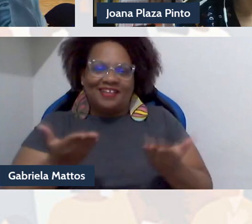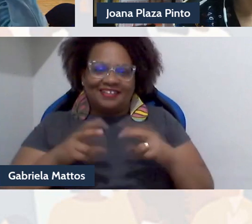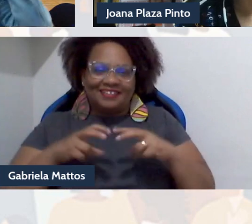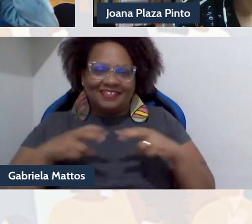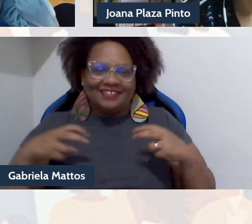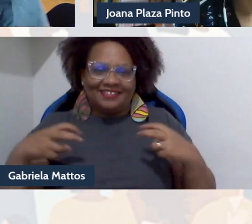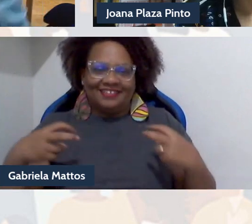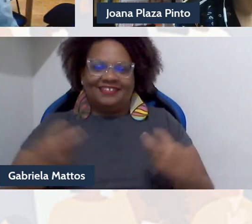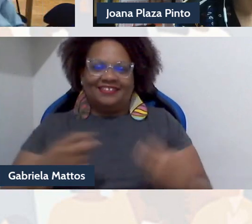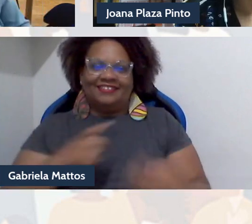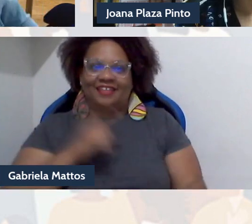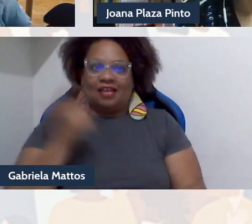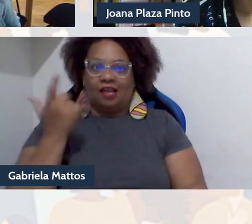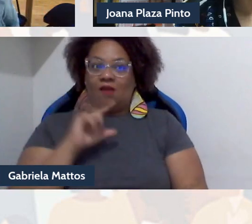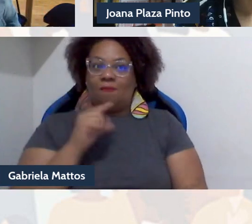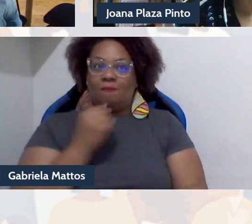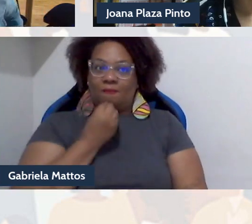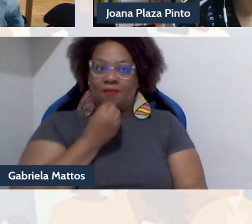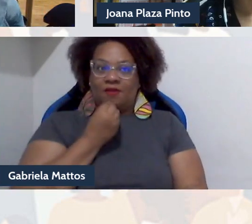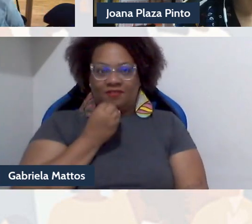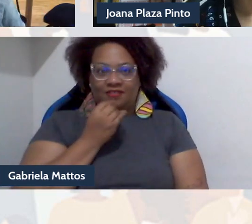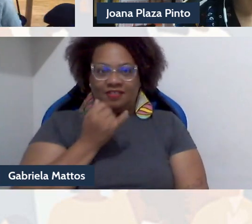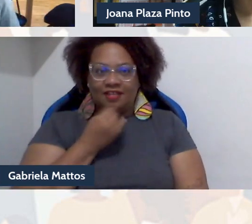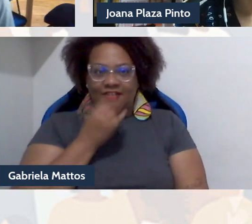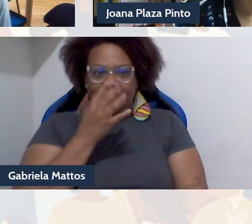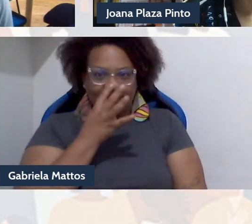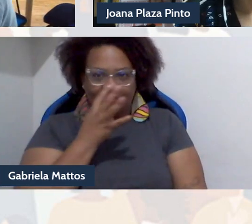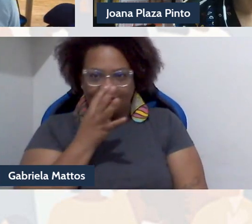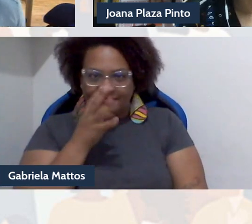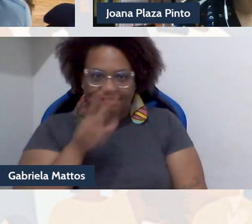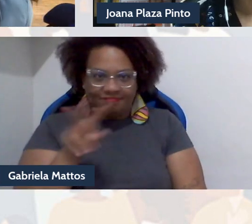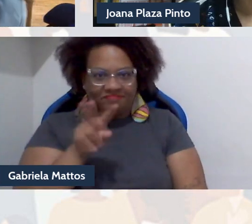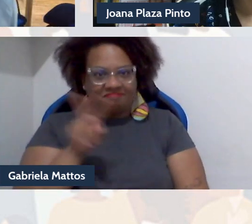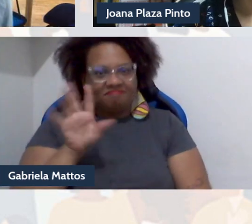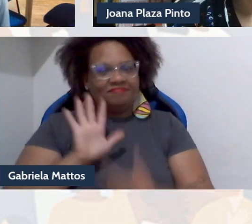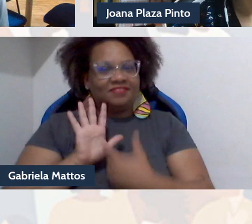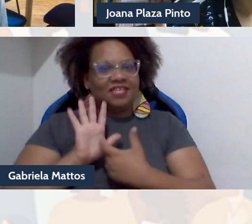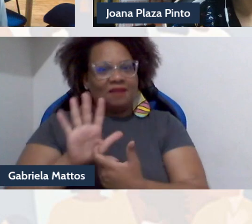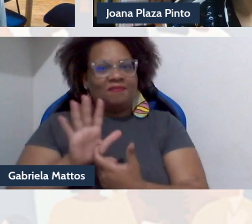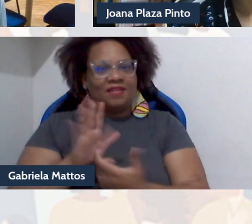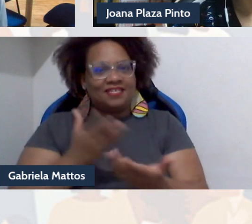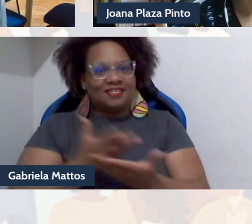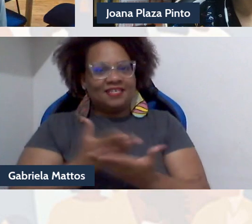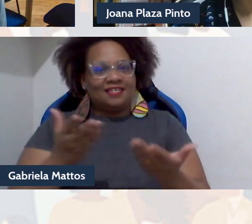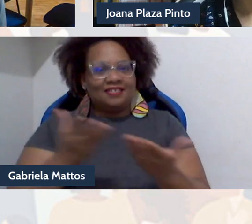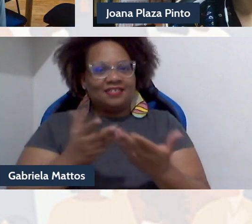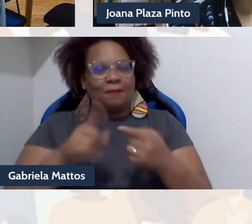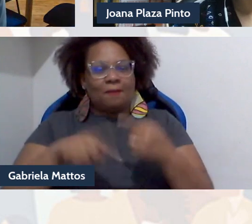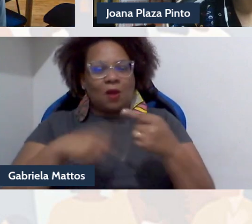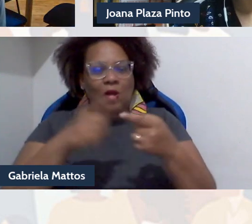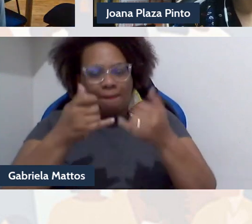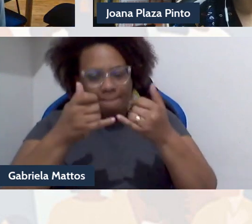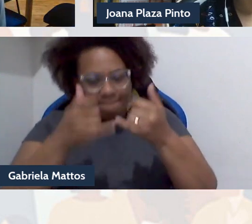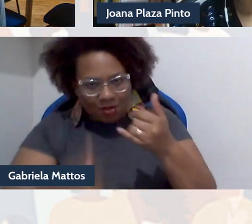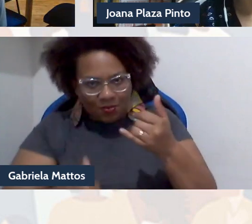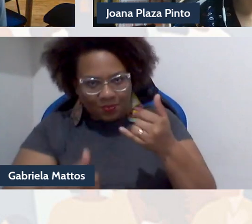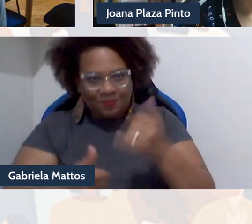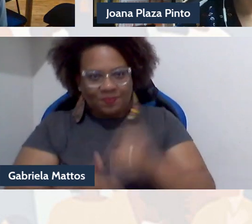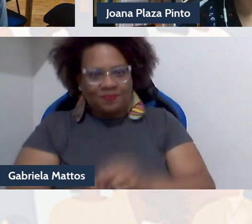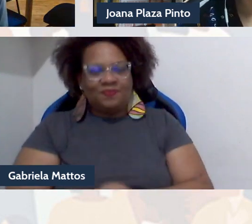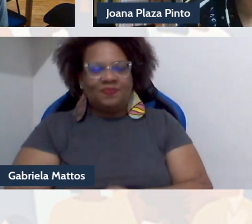a chance de ouvir vocês, de ver a apresentação de vocês, né? Só caiu bem depois. Então, a